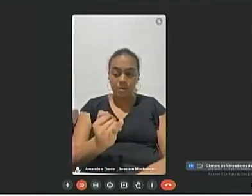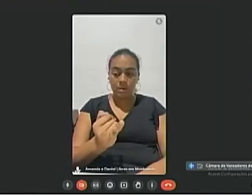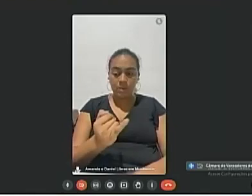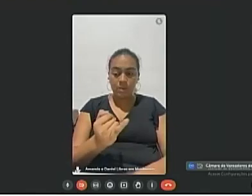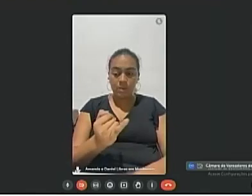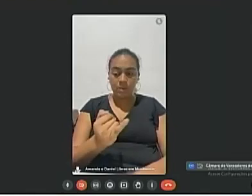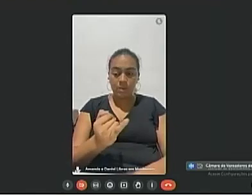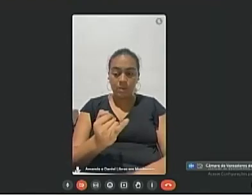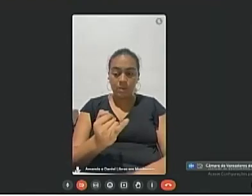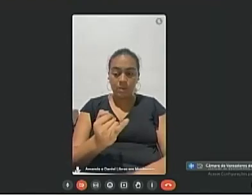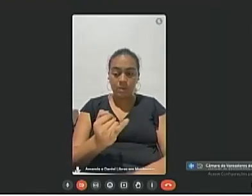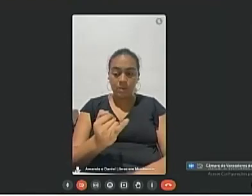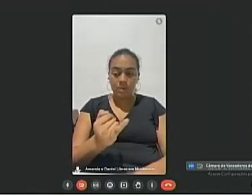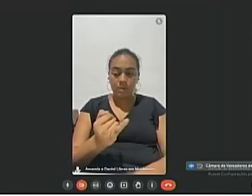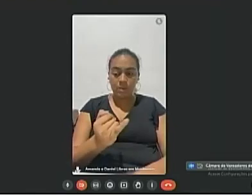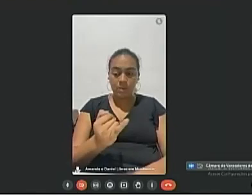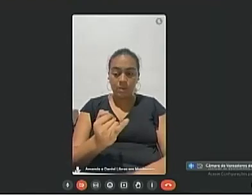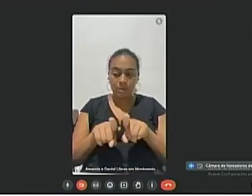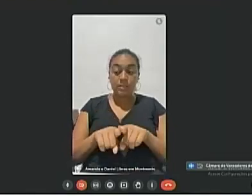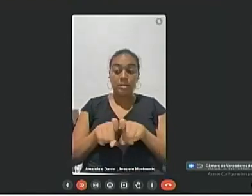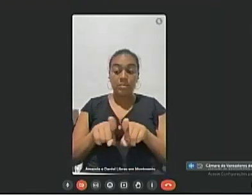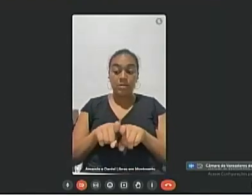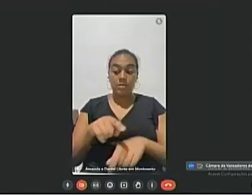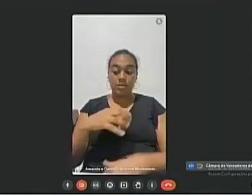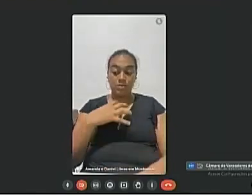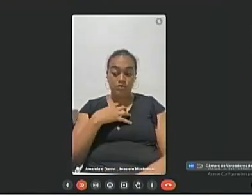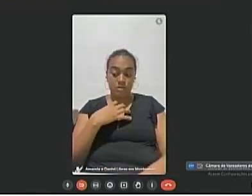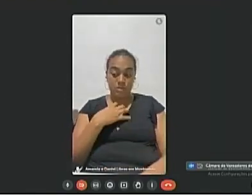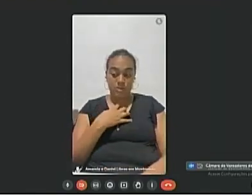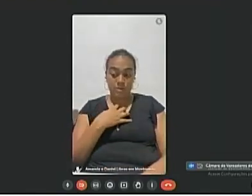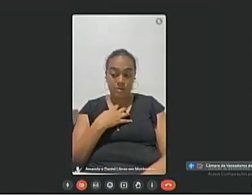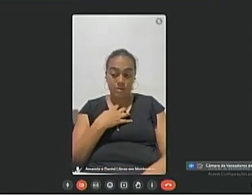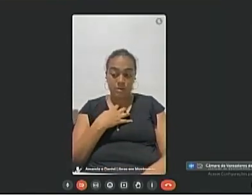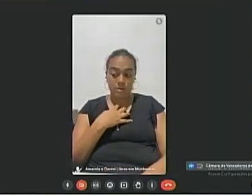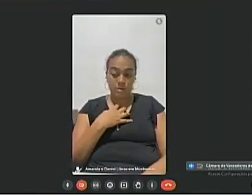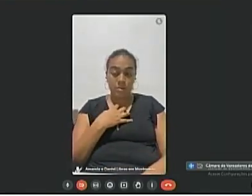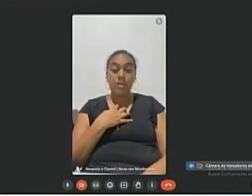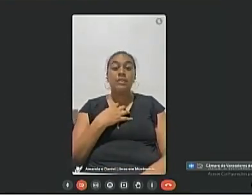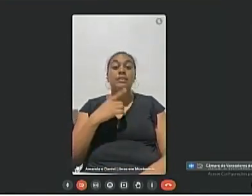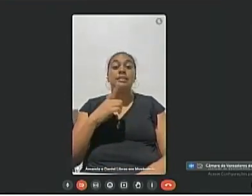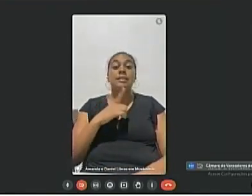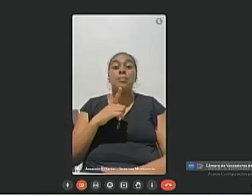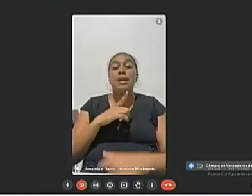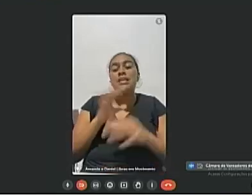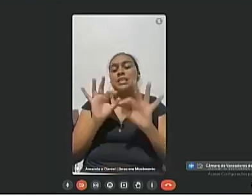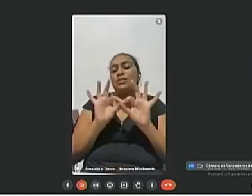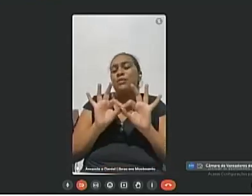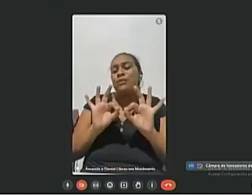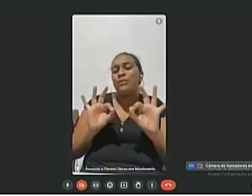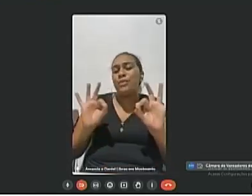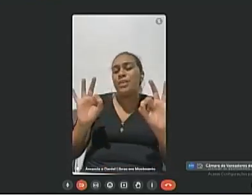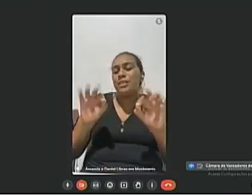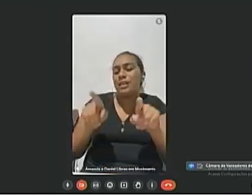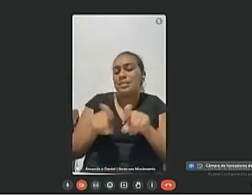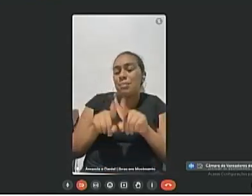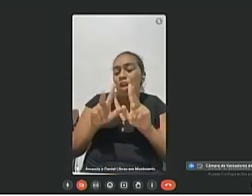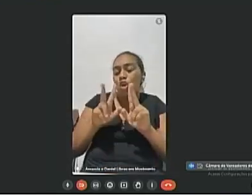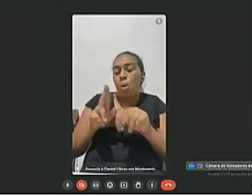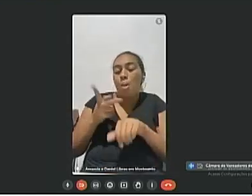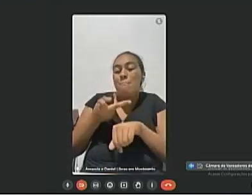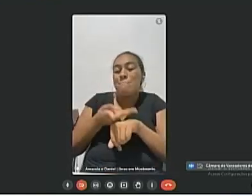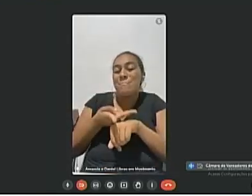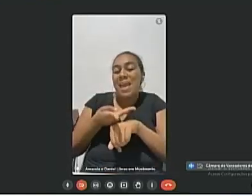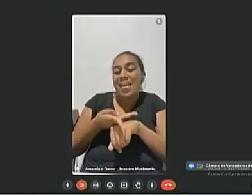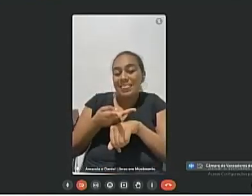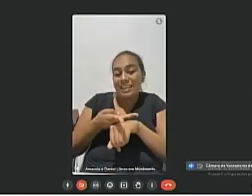altimetria do local. Desta forma, exigindo a remoção de uma lâmina mais fina de cinta de pedra. Então vai baratear